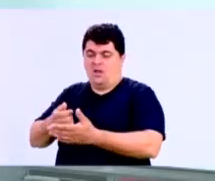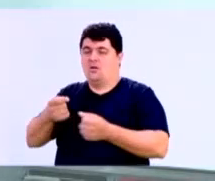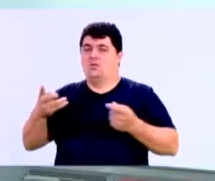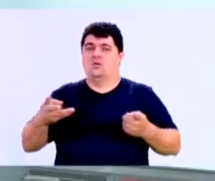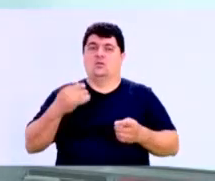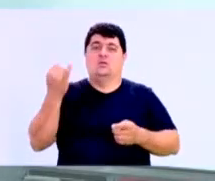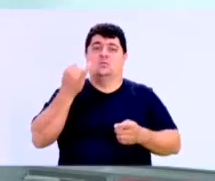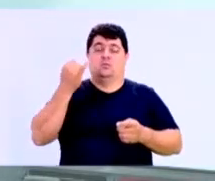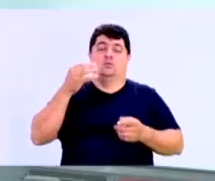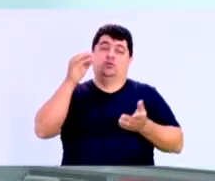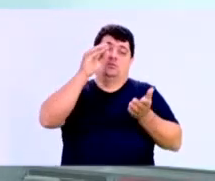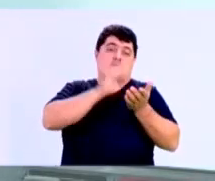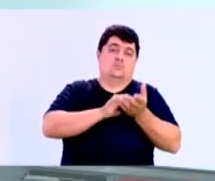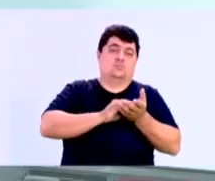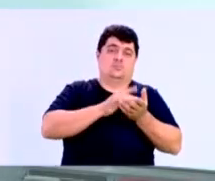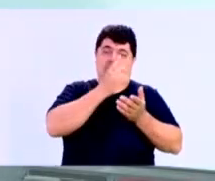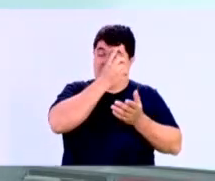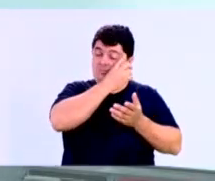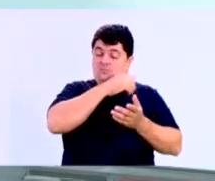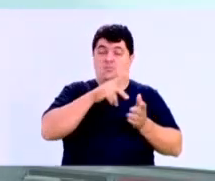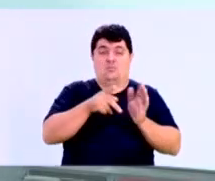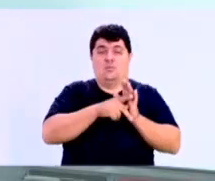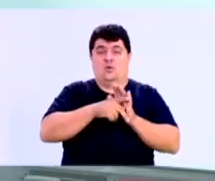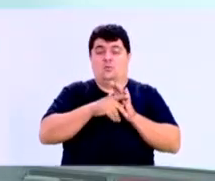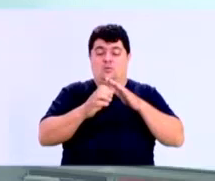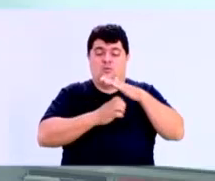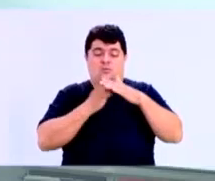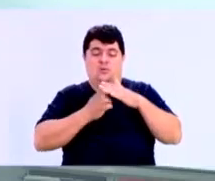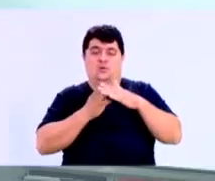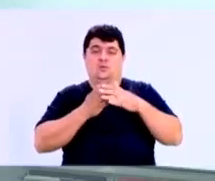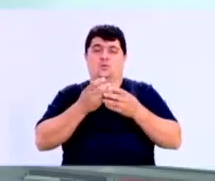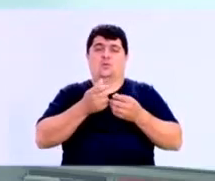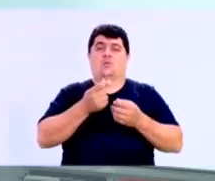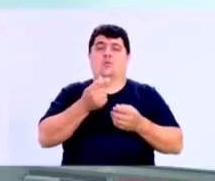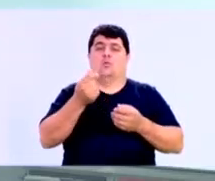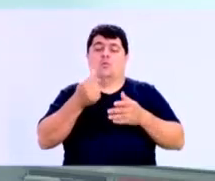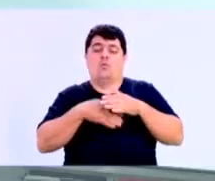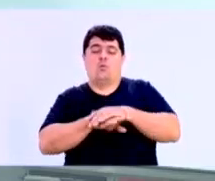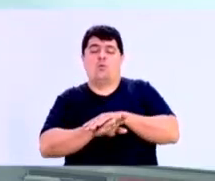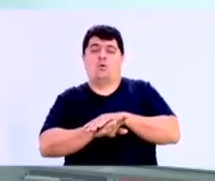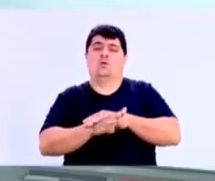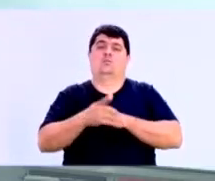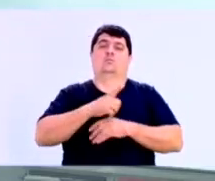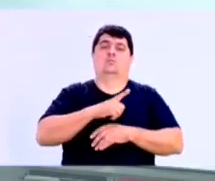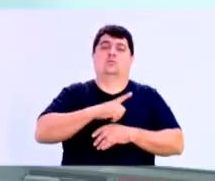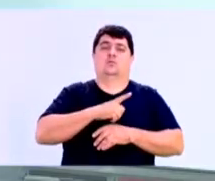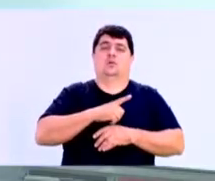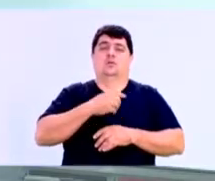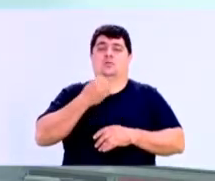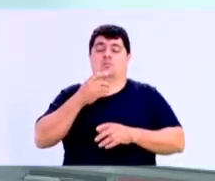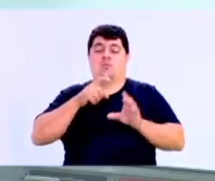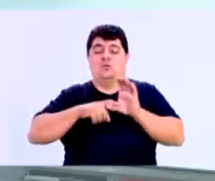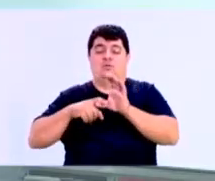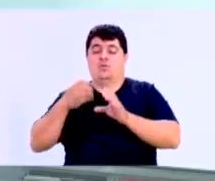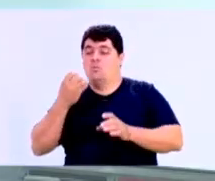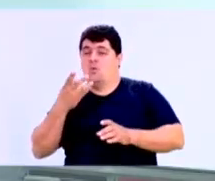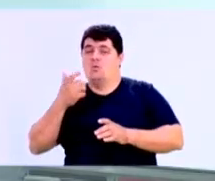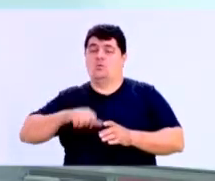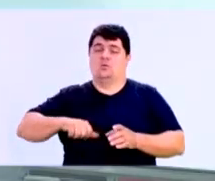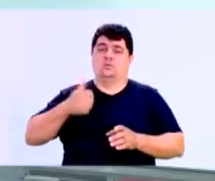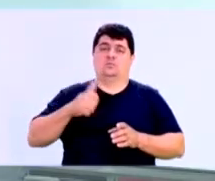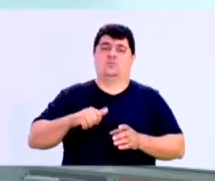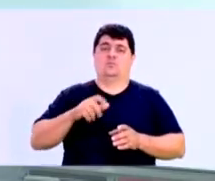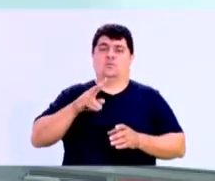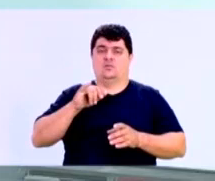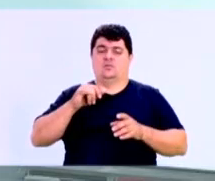influenciam na liquidez da minha empresa, o quanto vai ter em caixa, e influencia também na qualidade das minhas dívidas, ok? Então a gente vai trabalhar